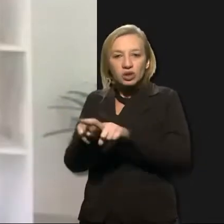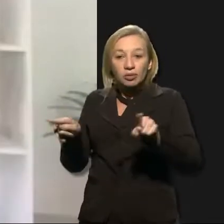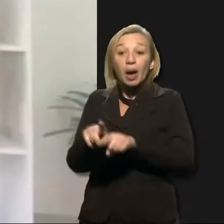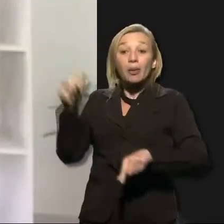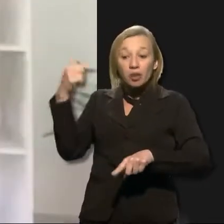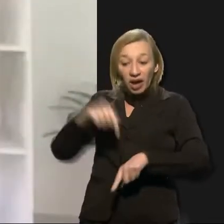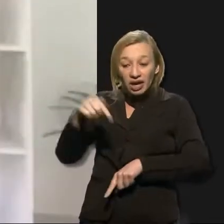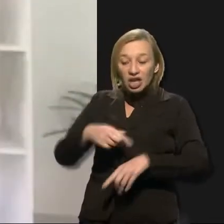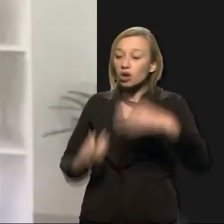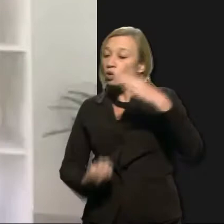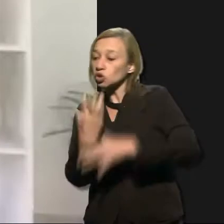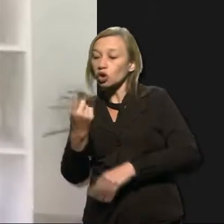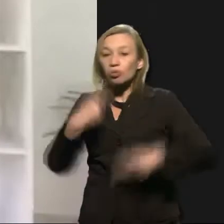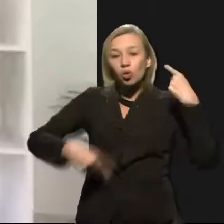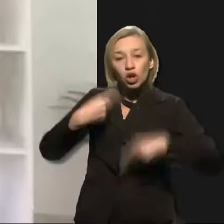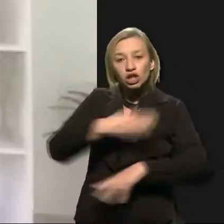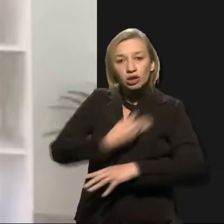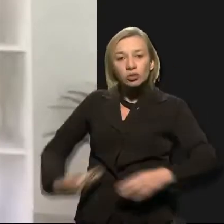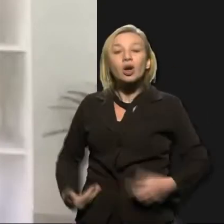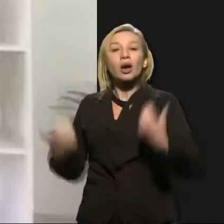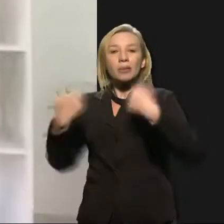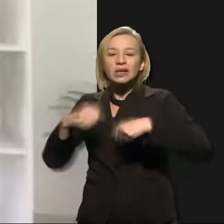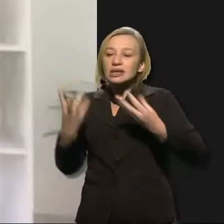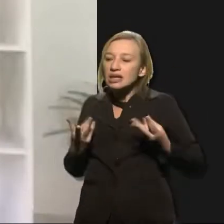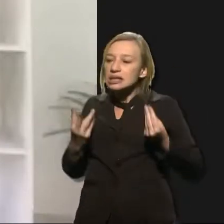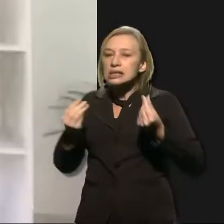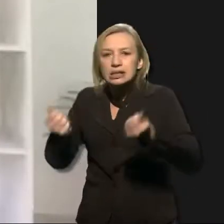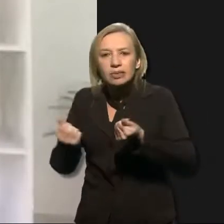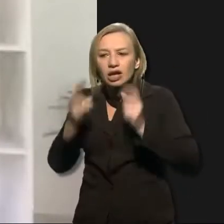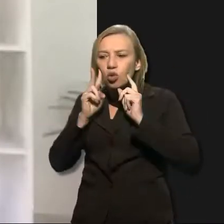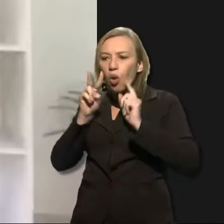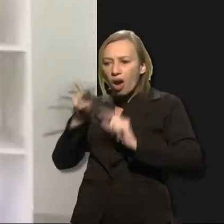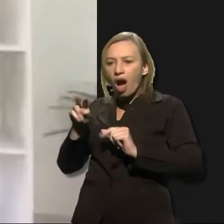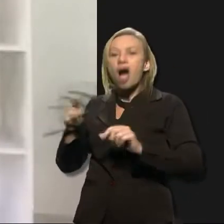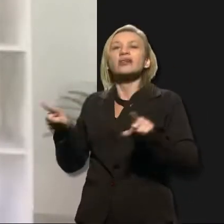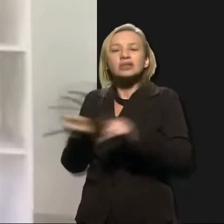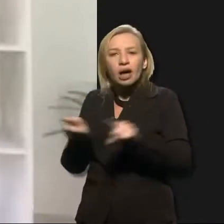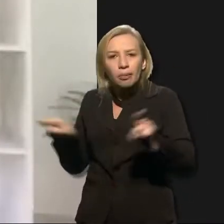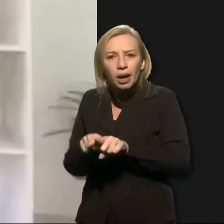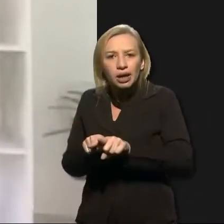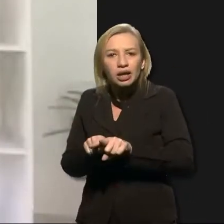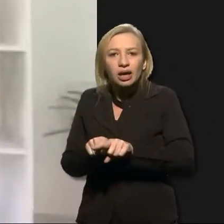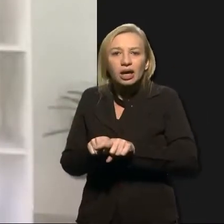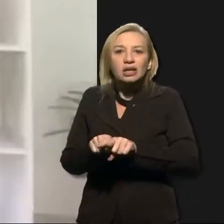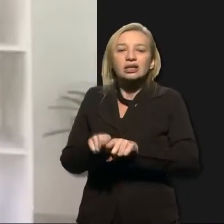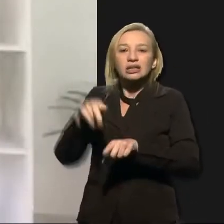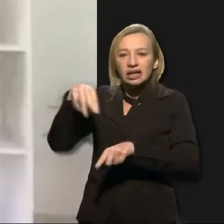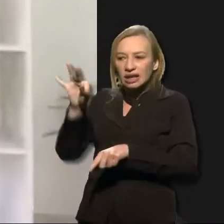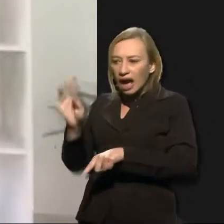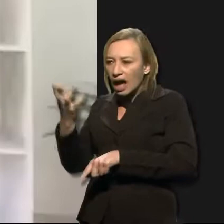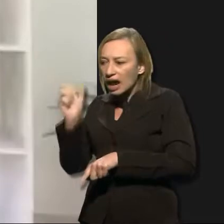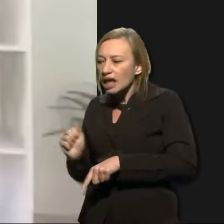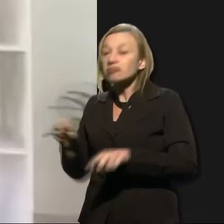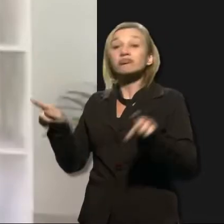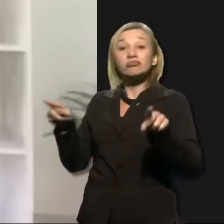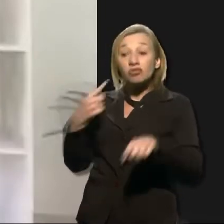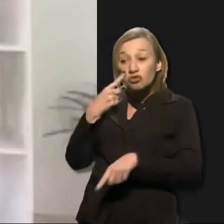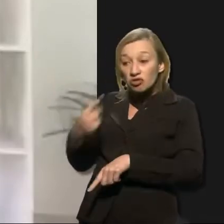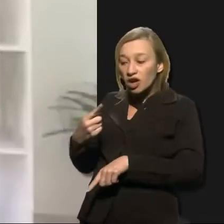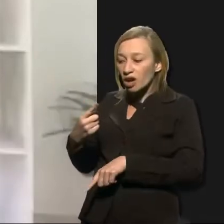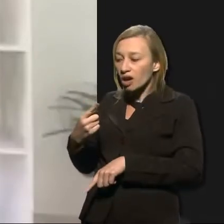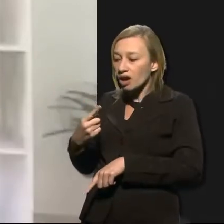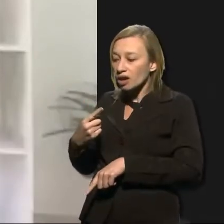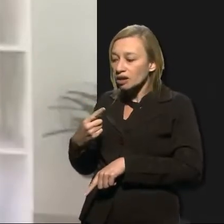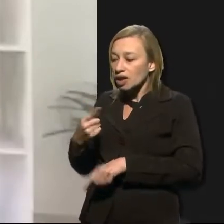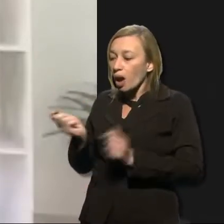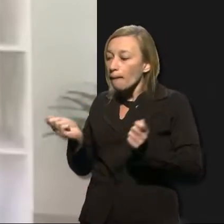a gente constrói políticas públicas, então a gente precisa ter essa sensibilidade. Mas, além disso tudo, Natália,